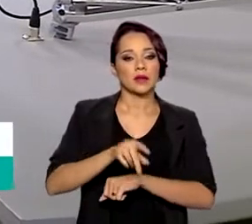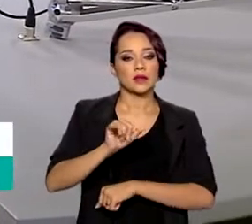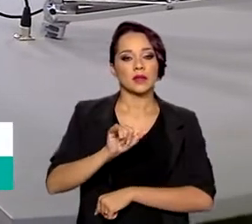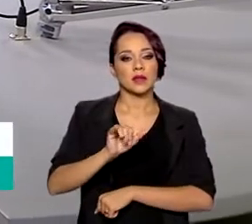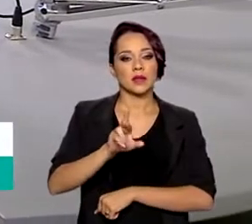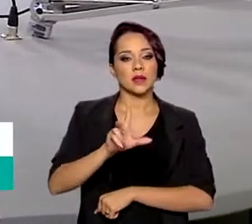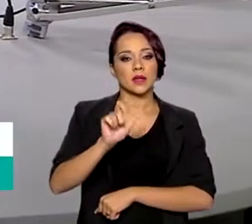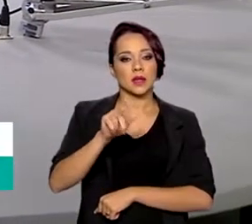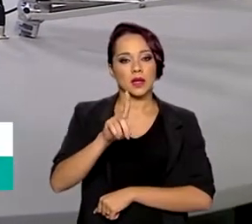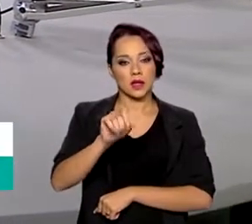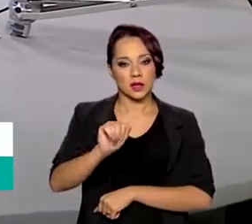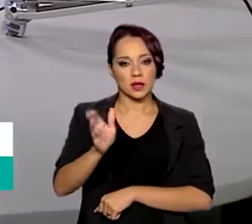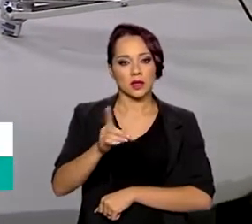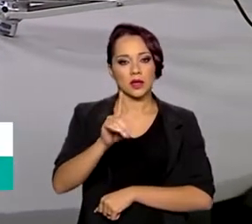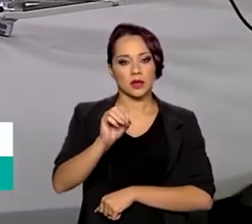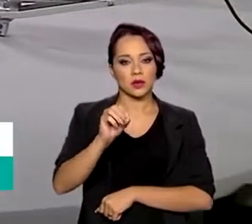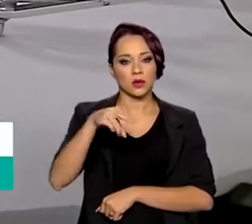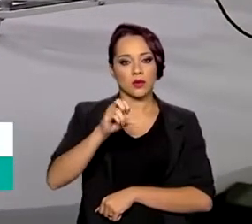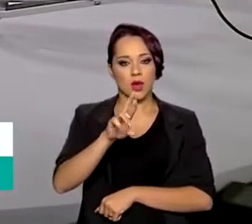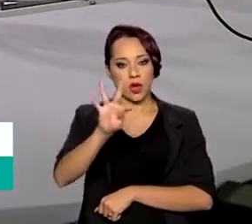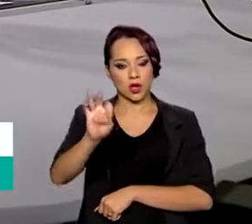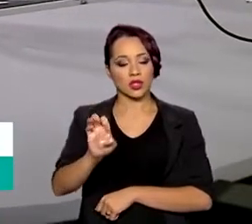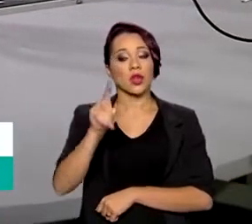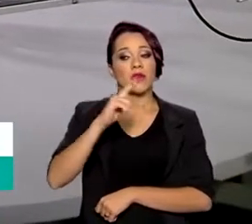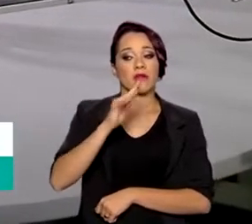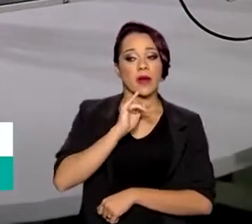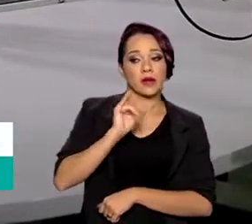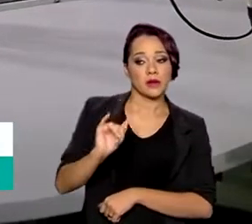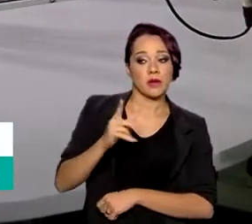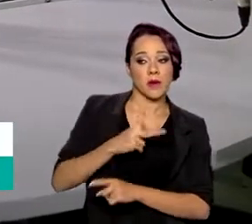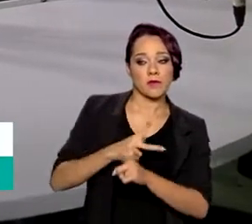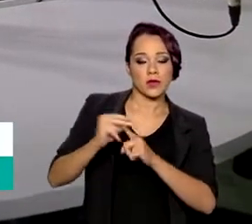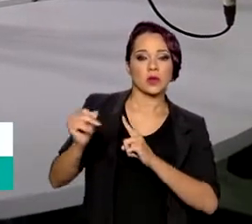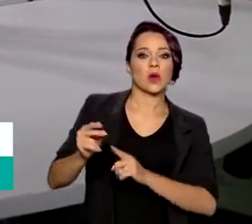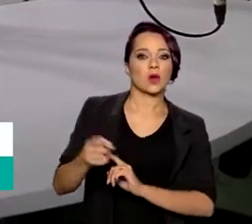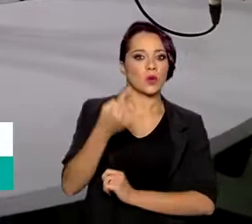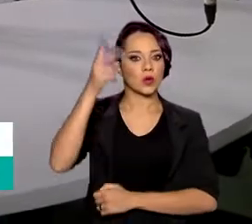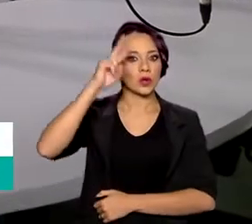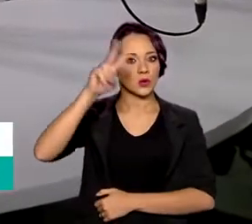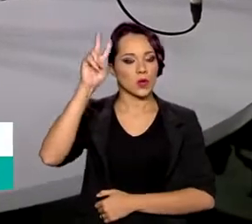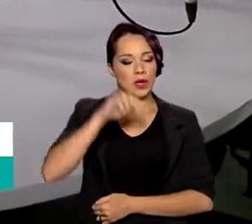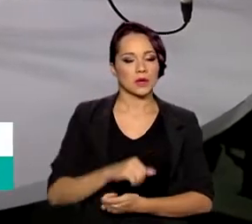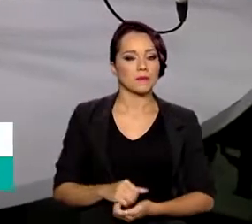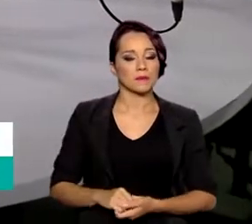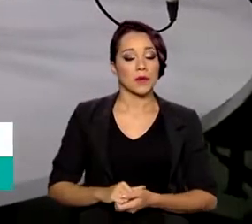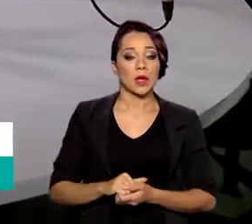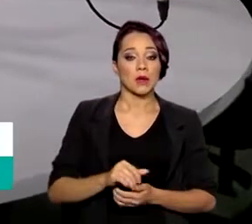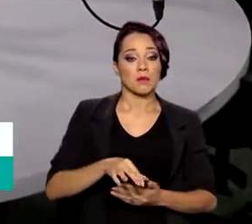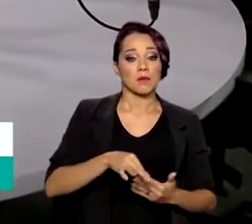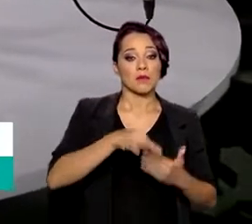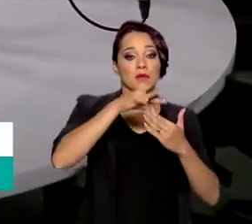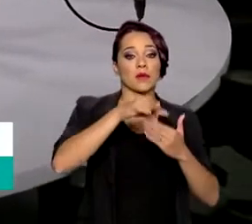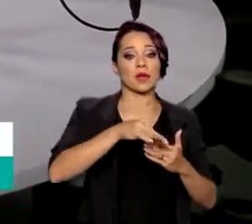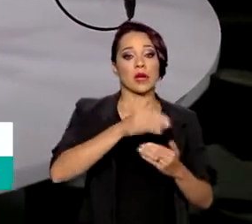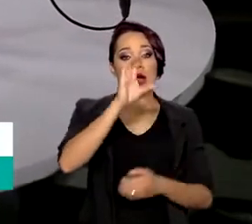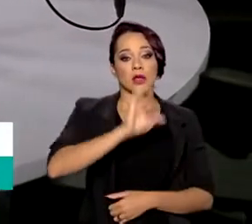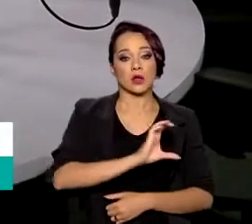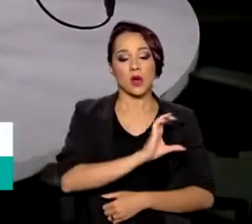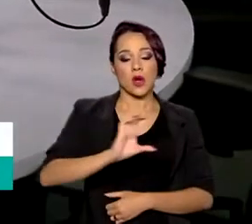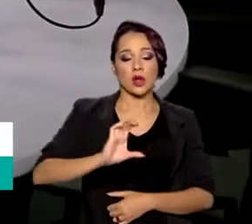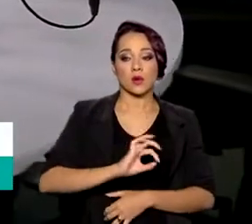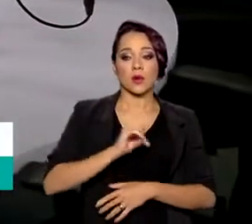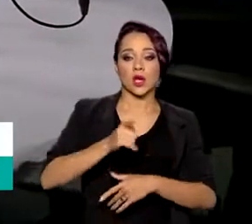nacionalistas do partido Sinn Féin devem registrar uma vitória histórica. majoritariamente católicos e favoráveis